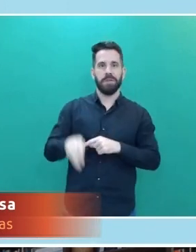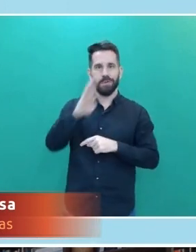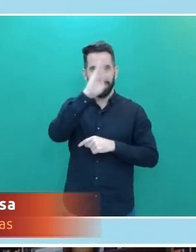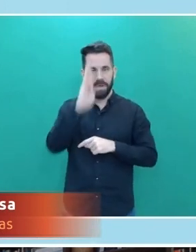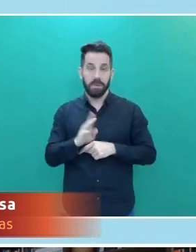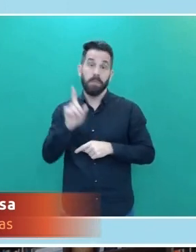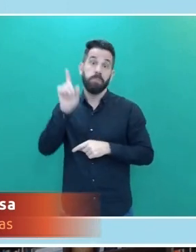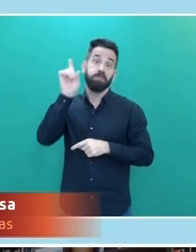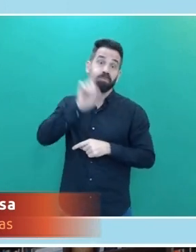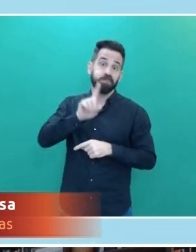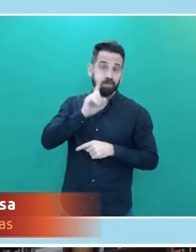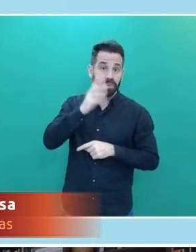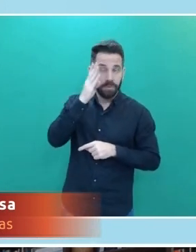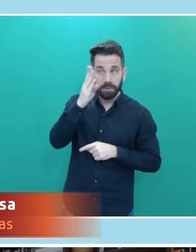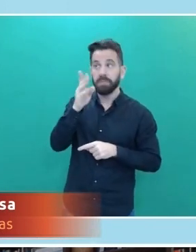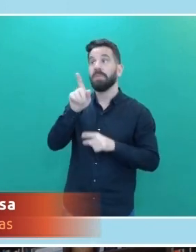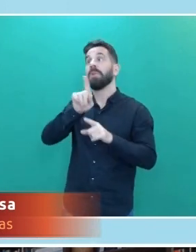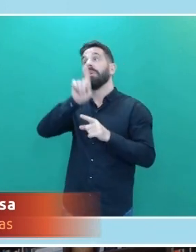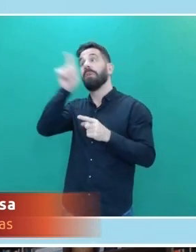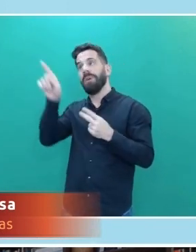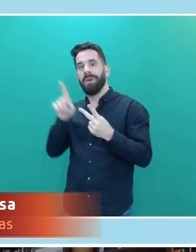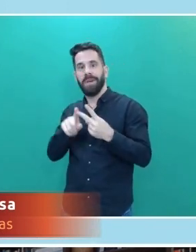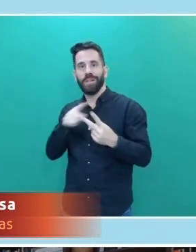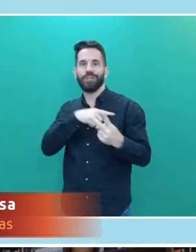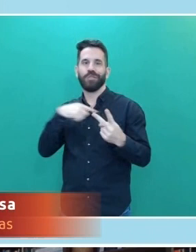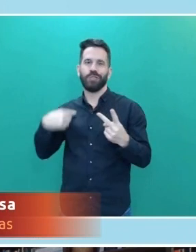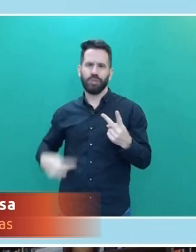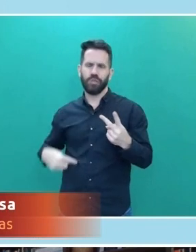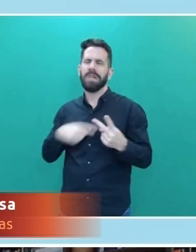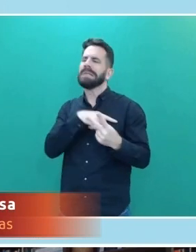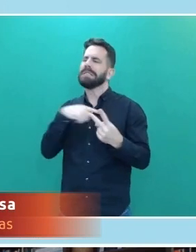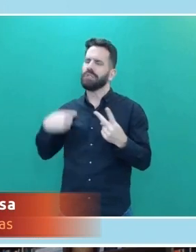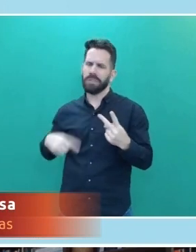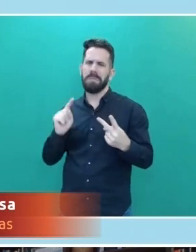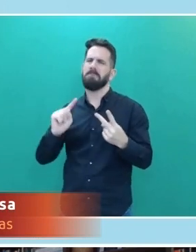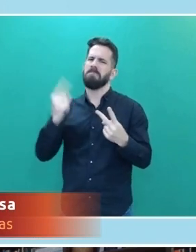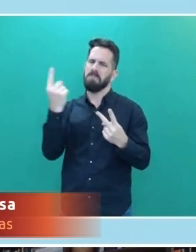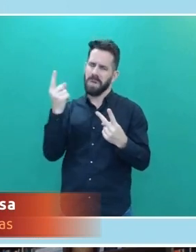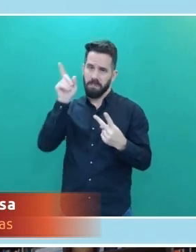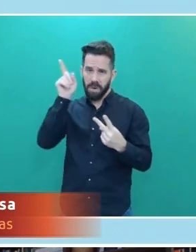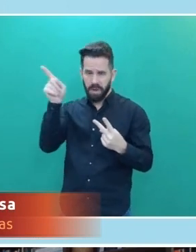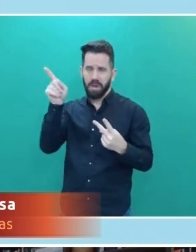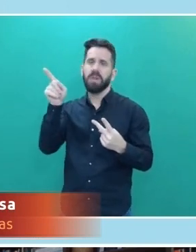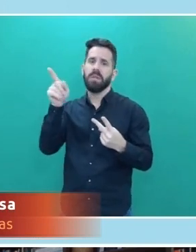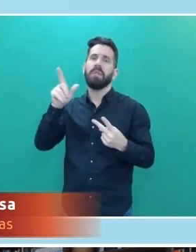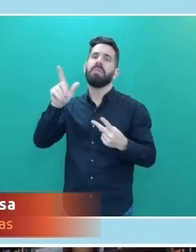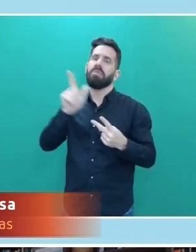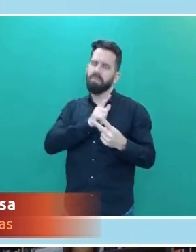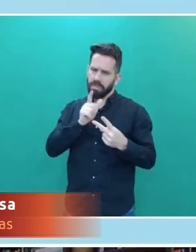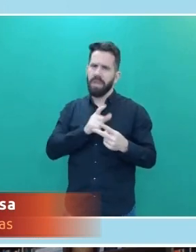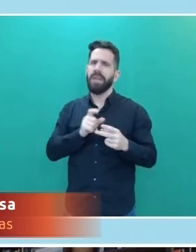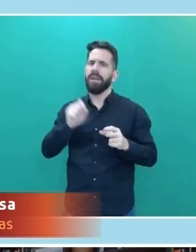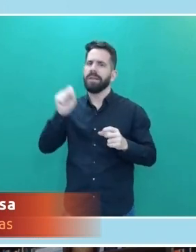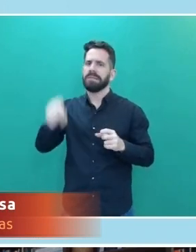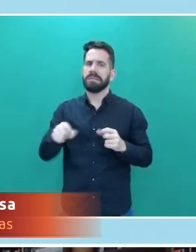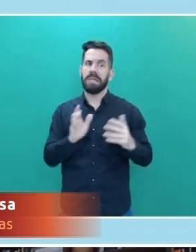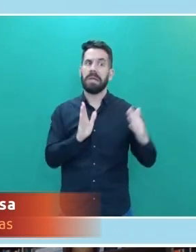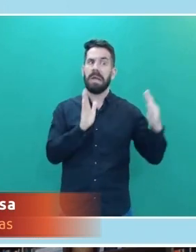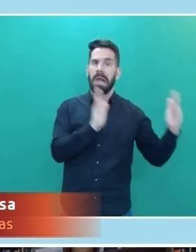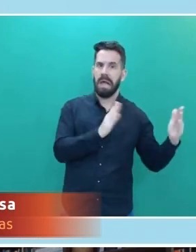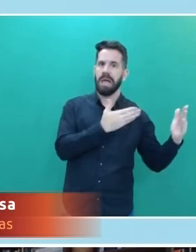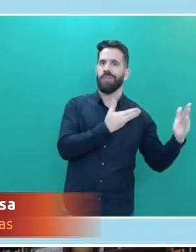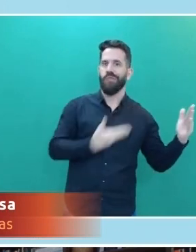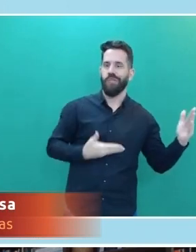China, que a China, na verdade, é o primeiro parceiro. Então, assim há uma alteração do que vinha acontecendo no